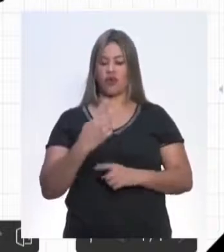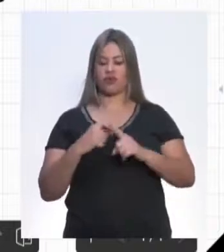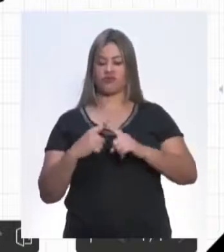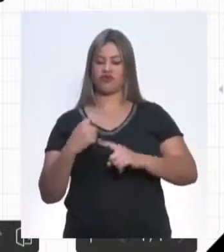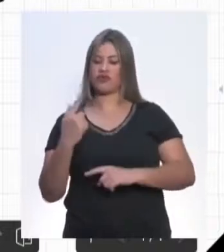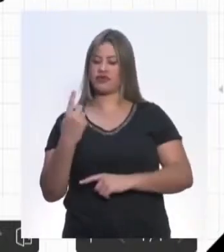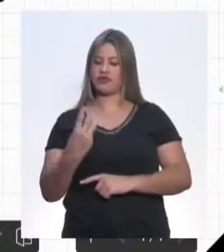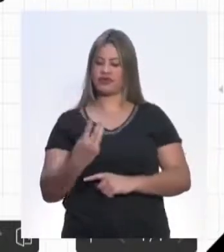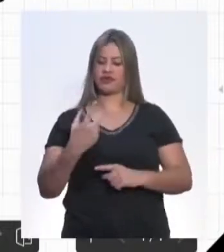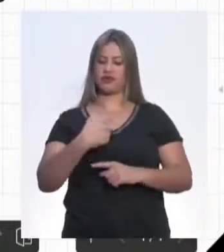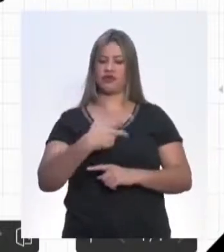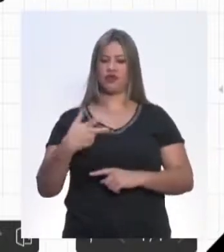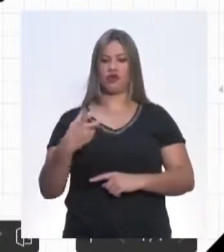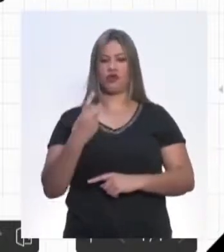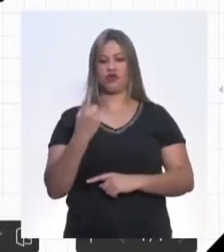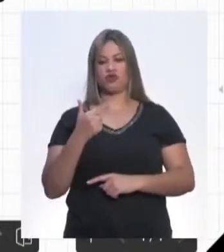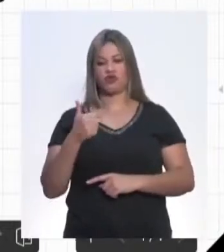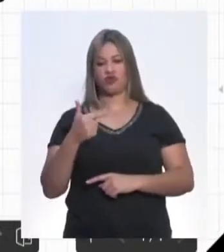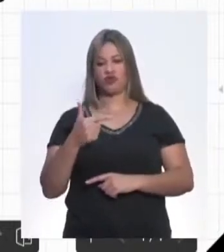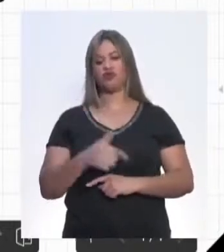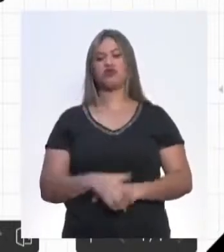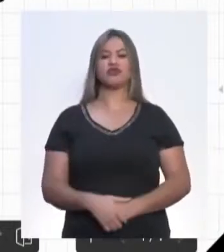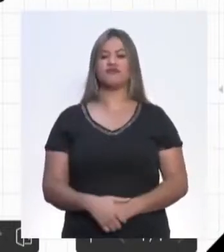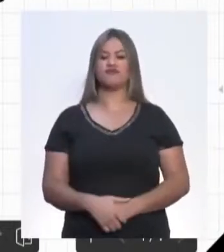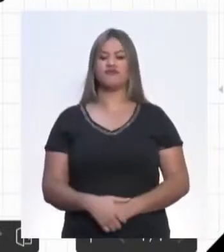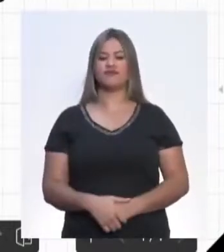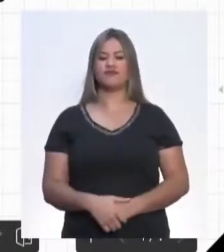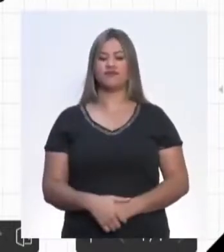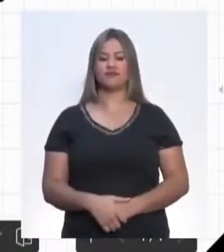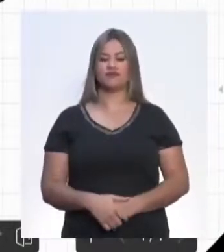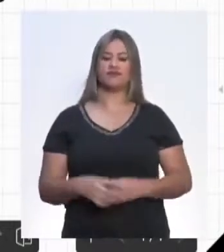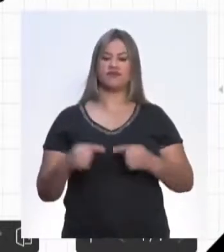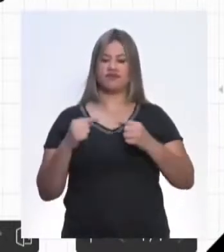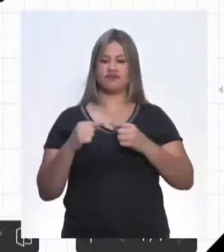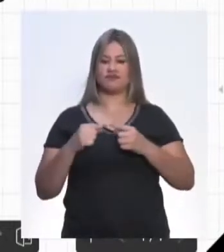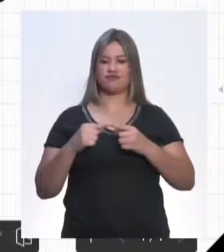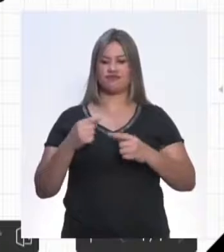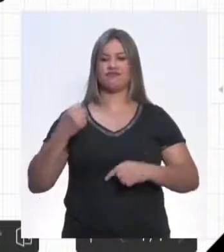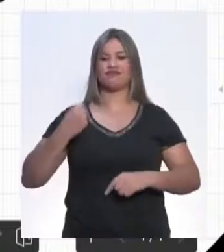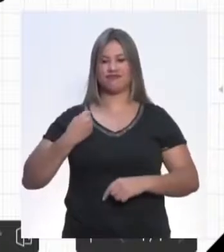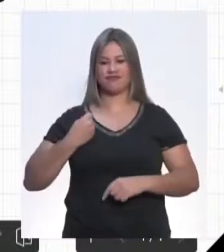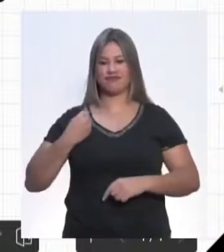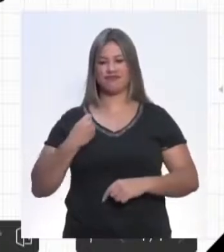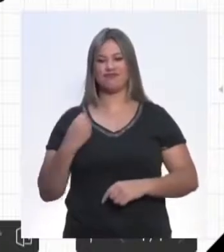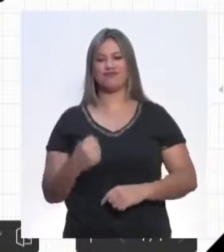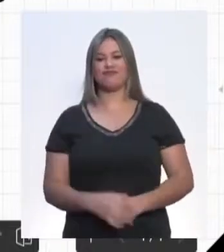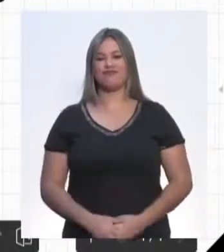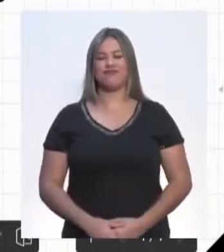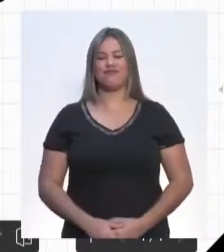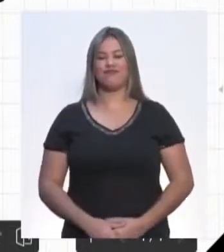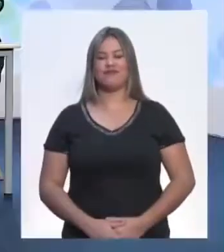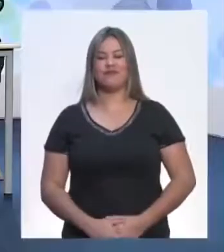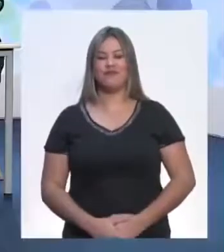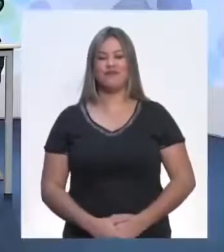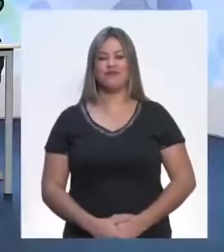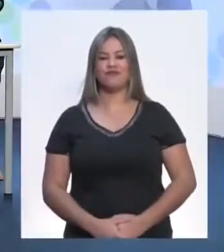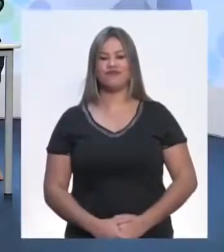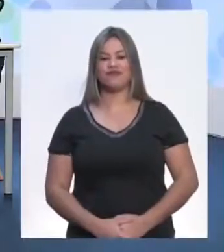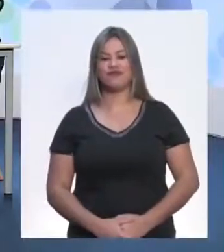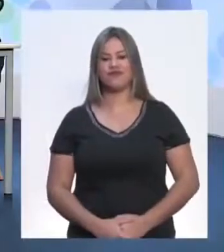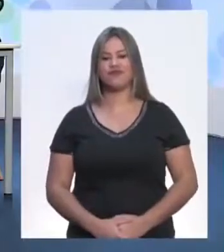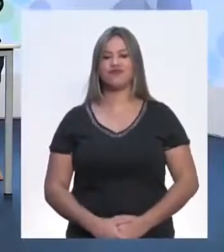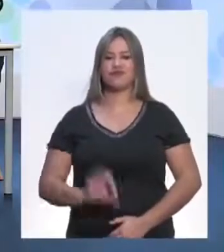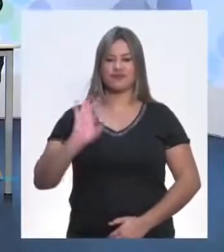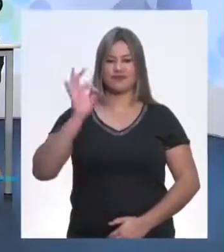12. Então, 12 é o múltiplo comum. Exatamente. É aquele valor que aparece